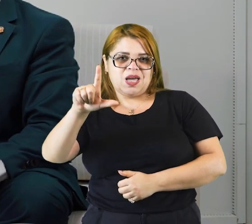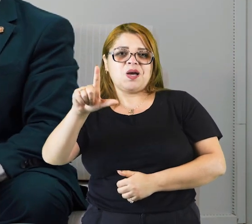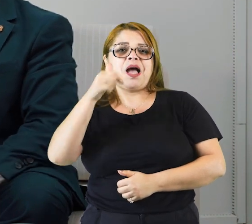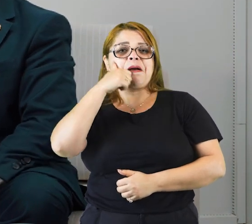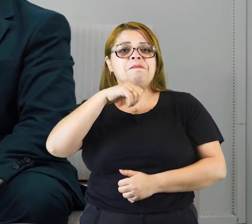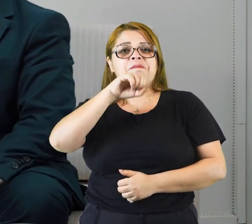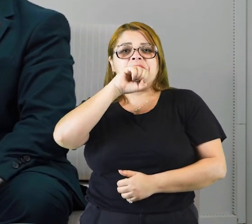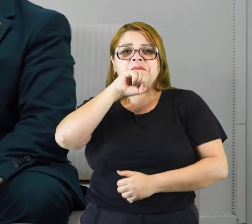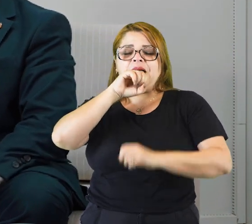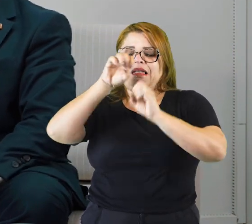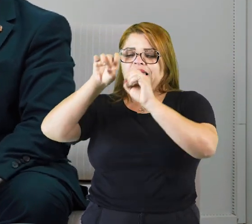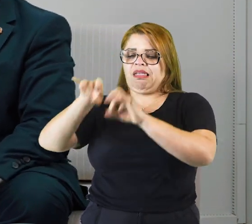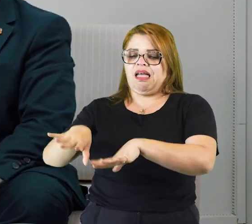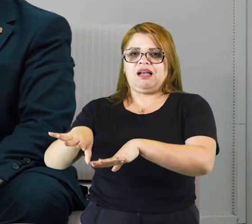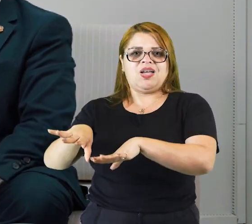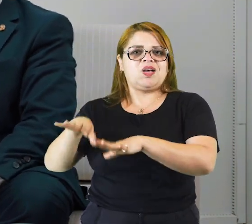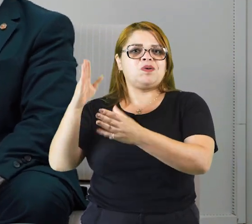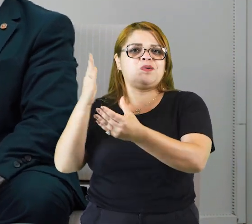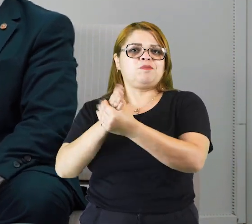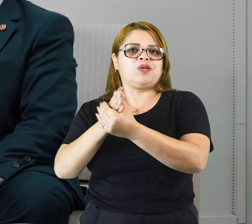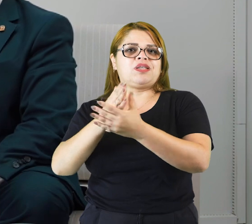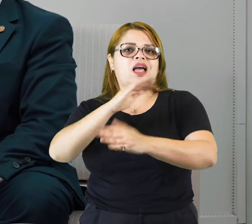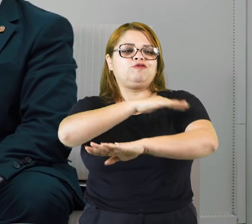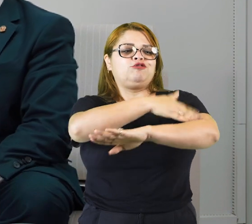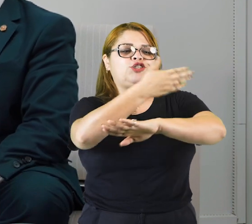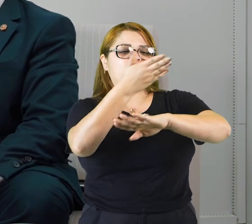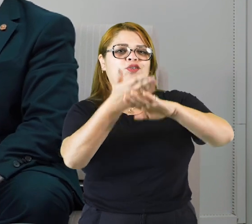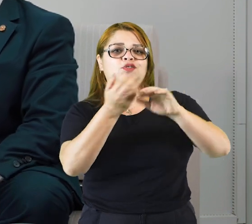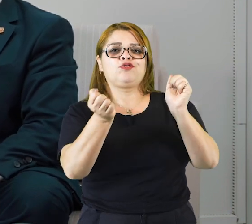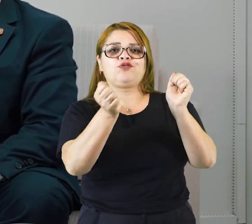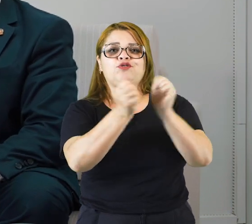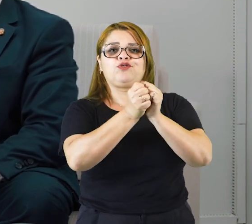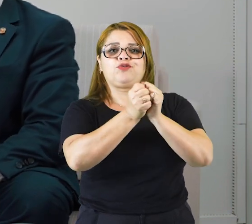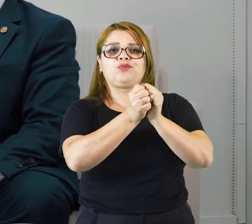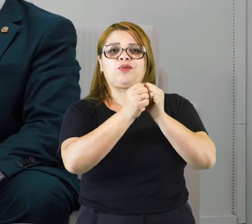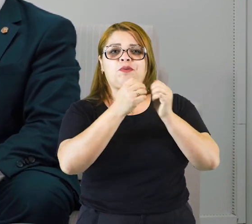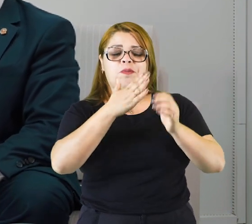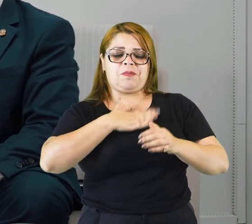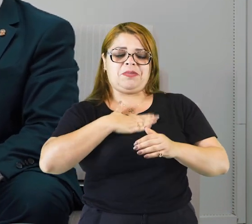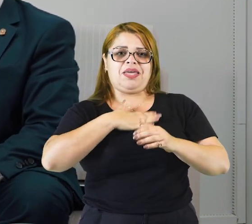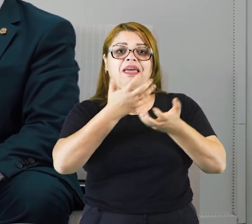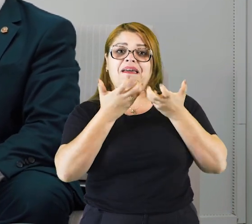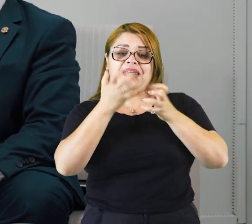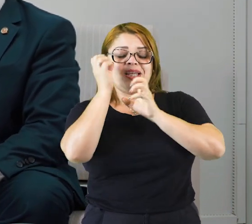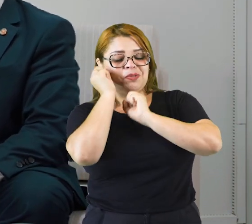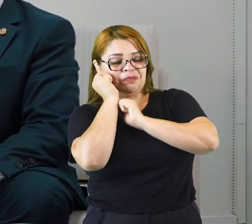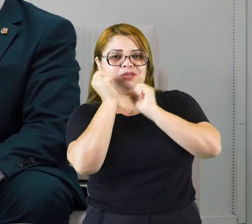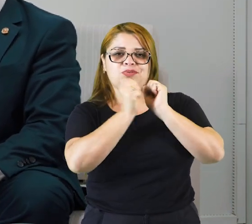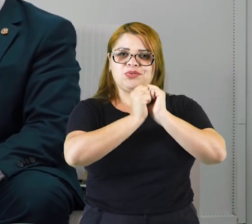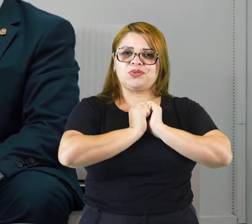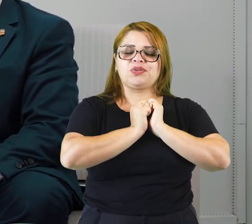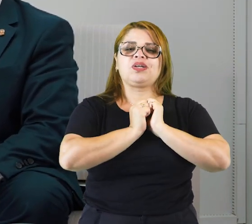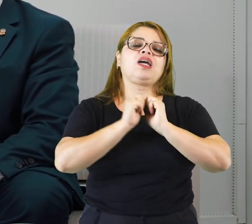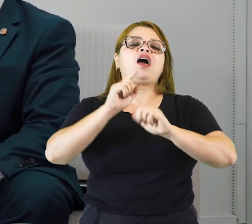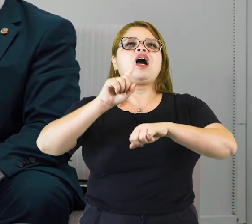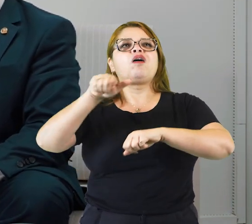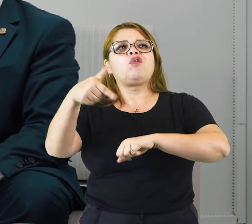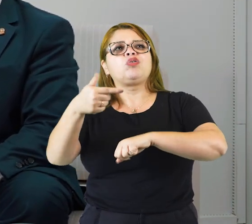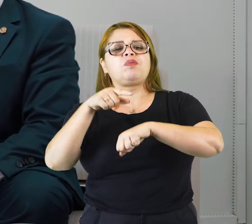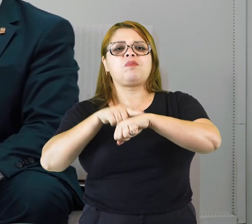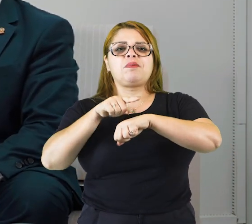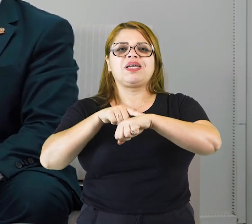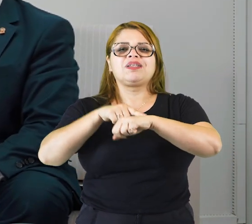simplesmente abandonou os processos e passou o dia na maternidade, ainda queria dormir comigo lá. E o outro